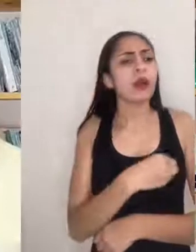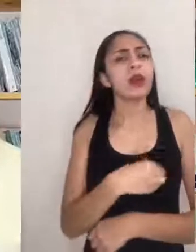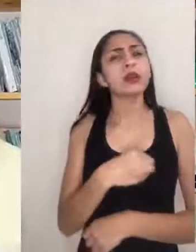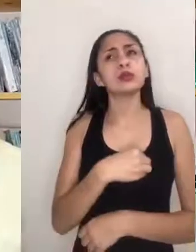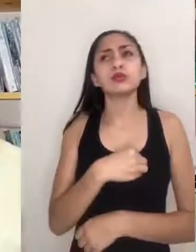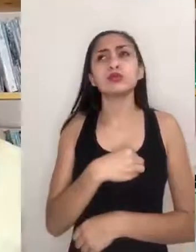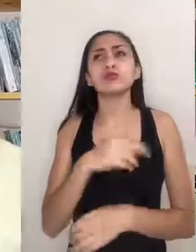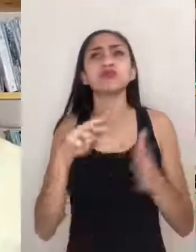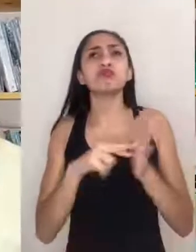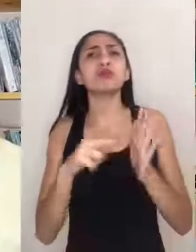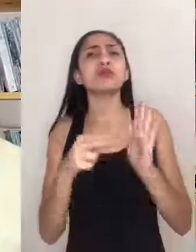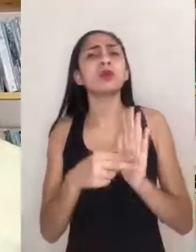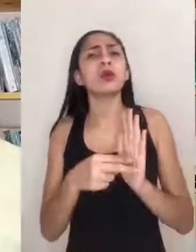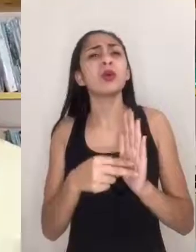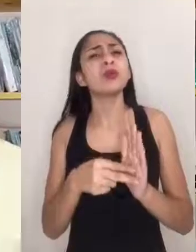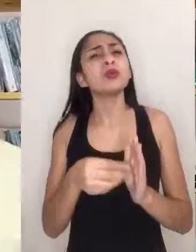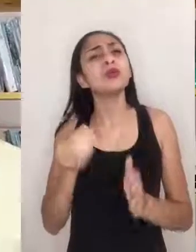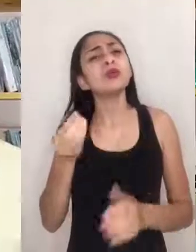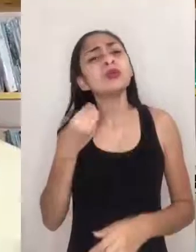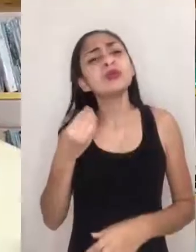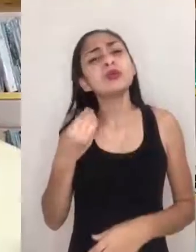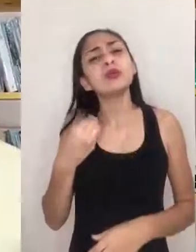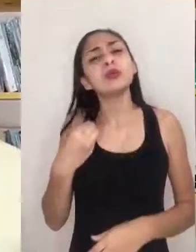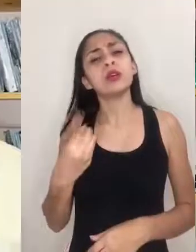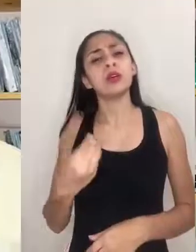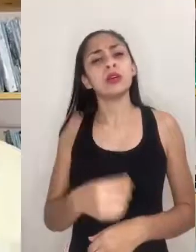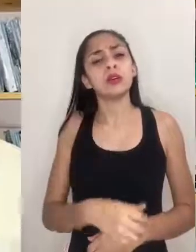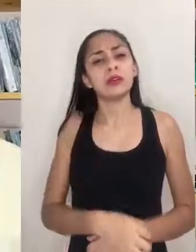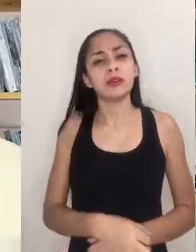pecado contra quem Deus fica tão irado.